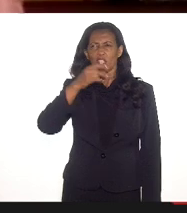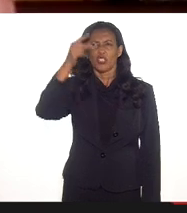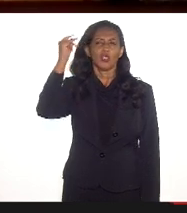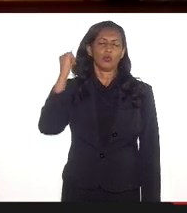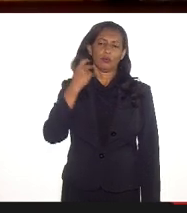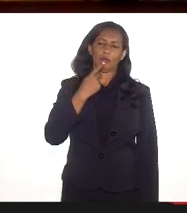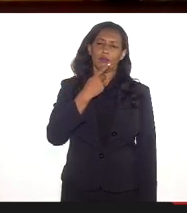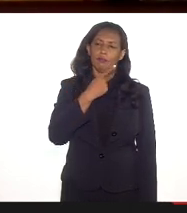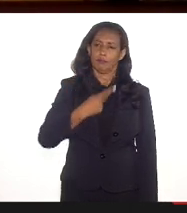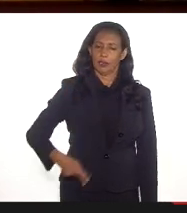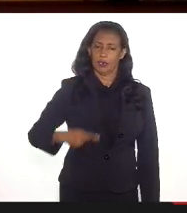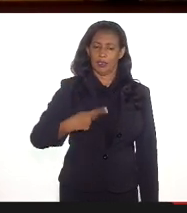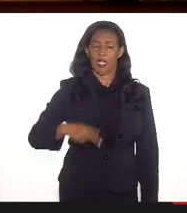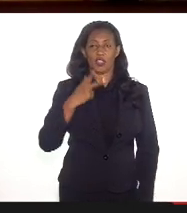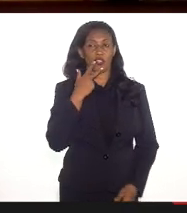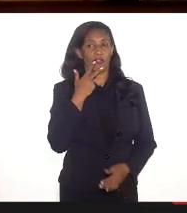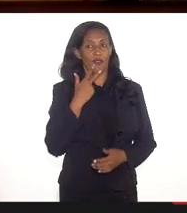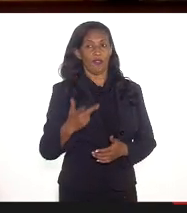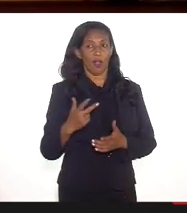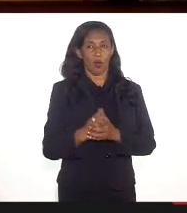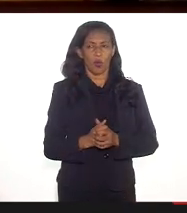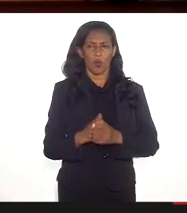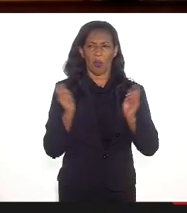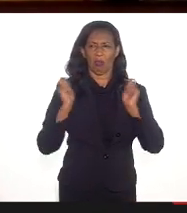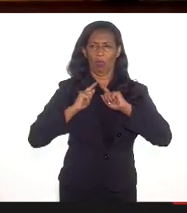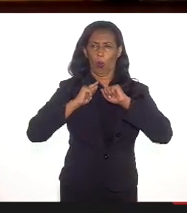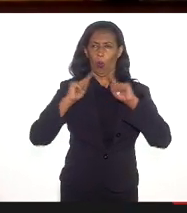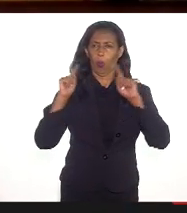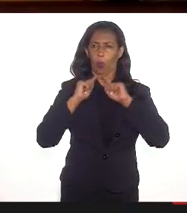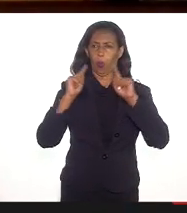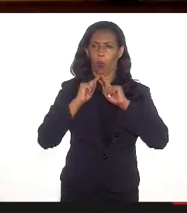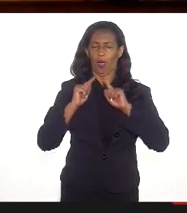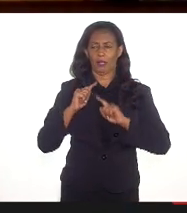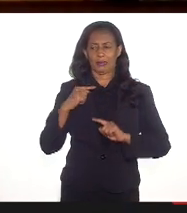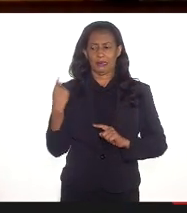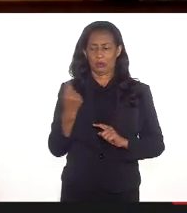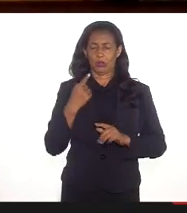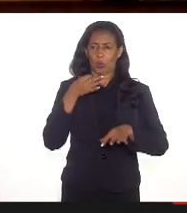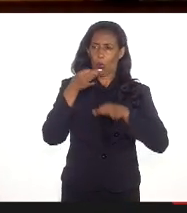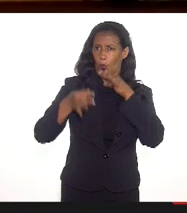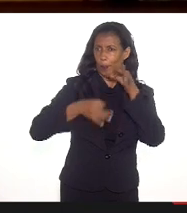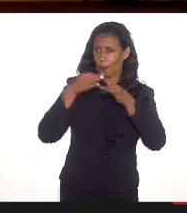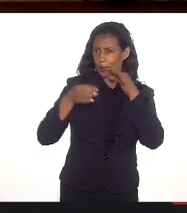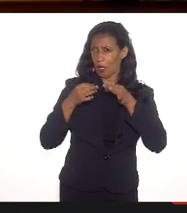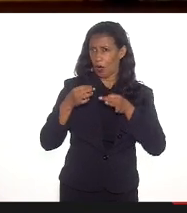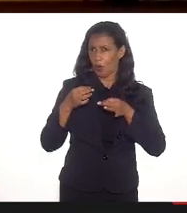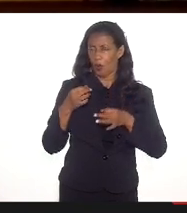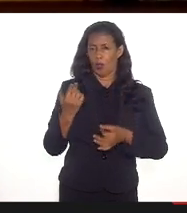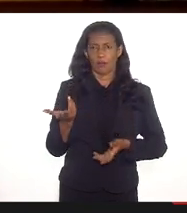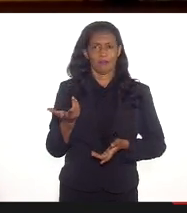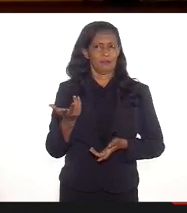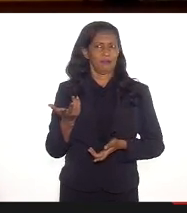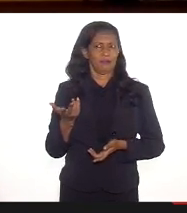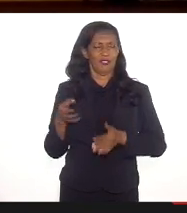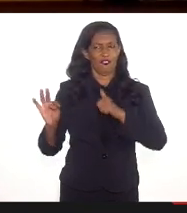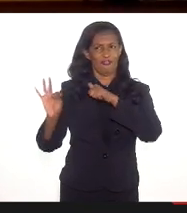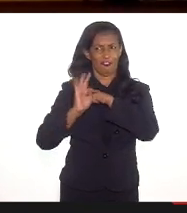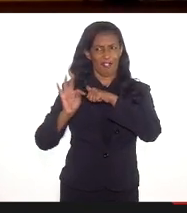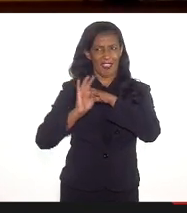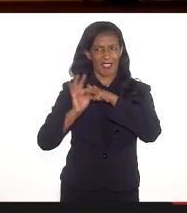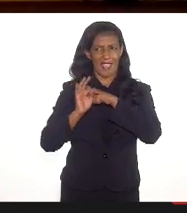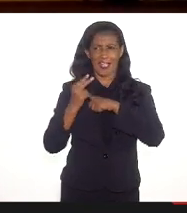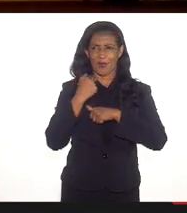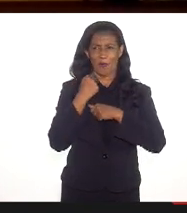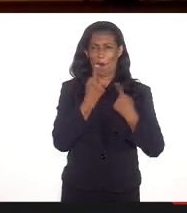que considerou que poderia questionar a nossa legitimidade, olha, não cabe à FITEC questionar a legitimidade de um